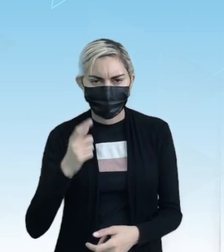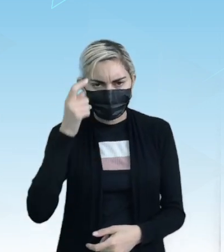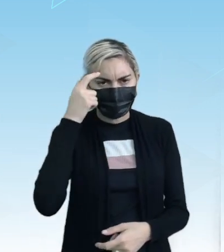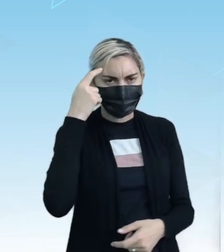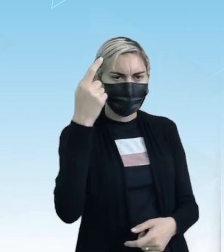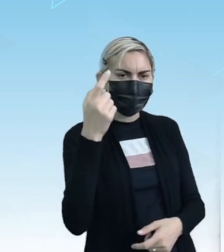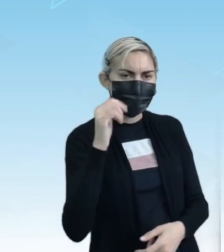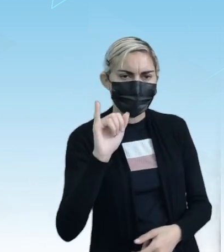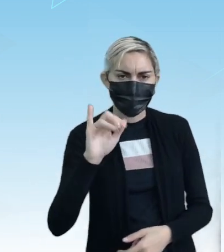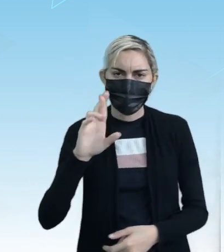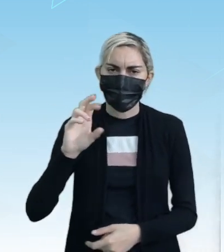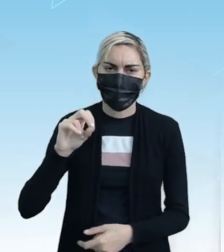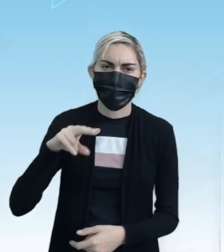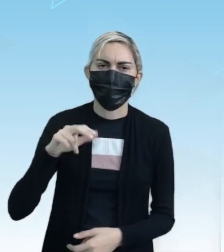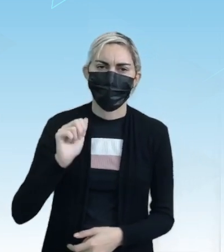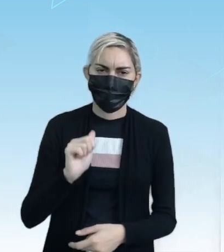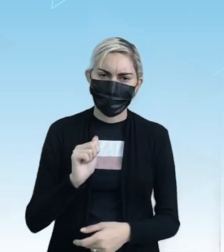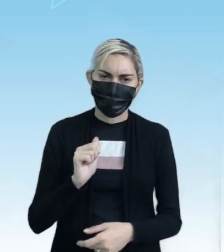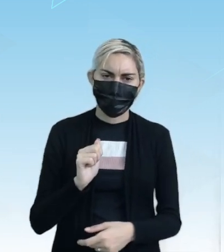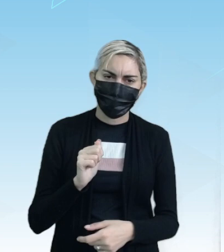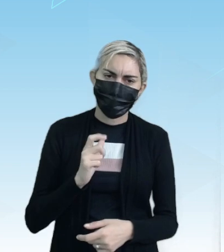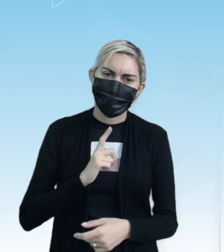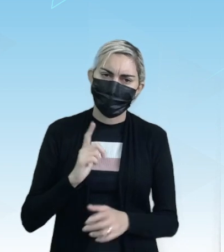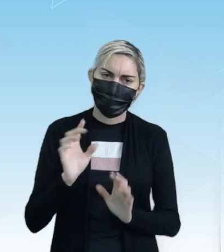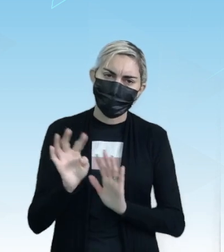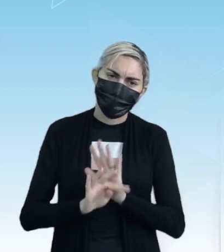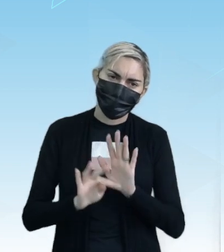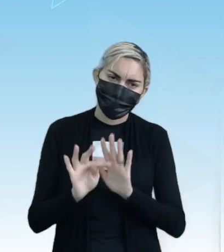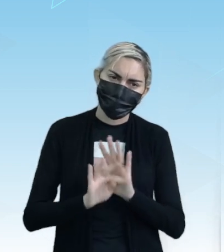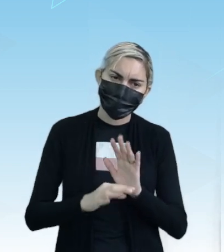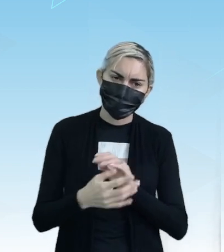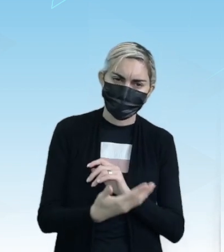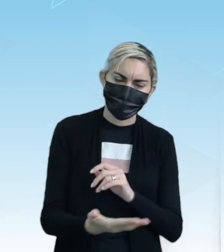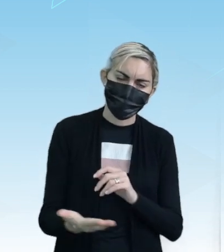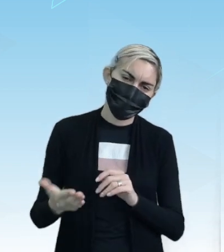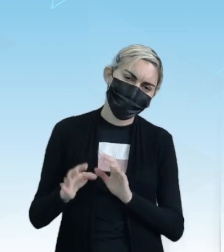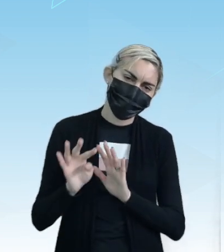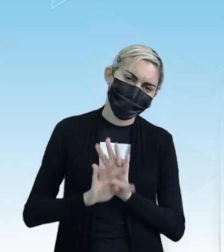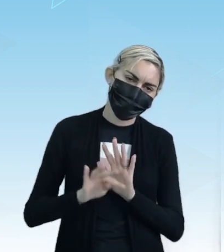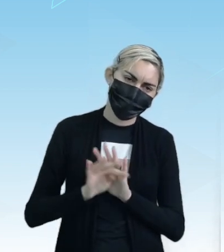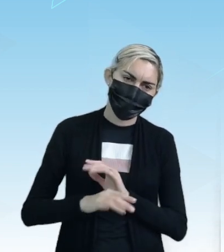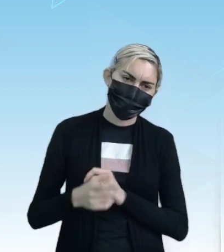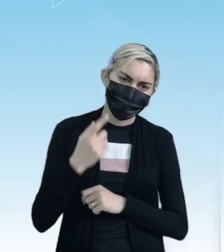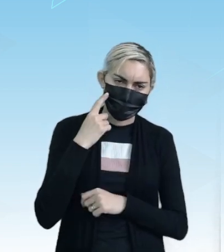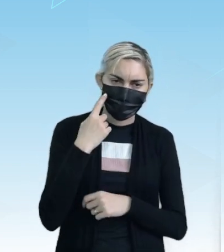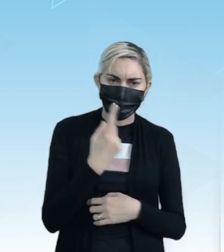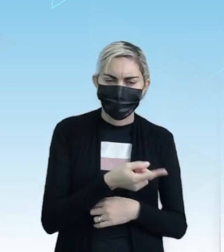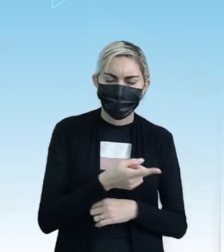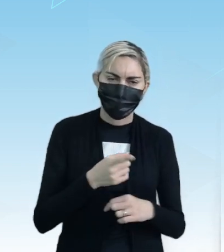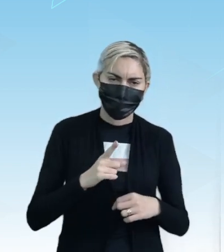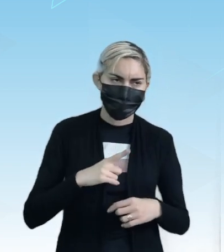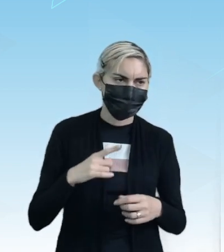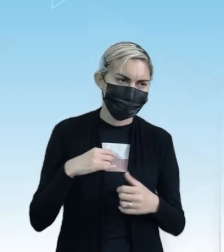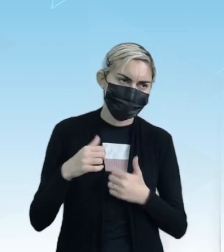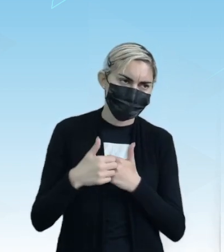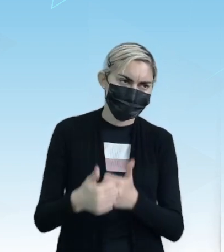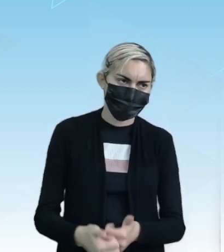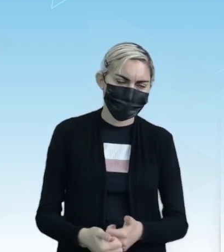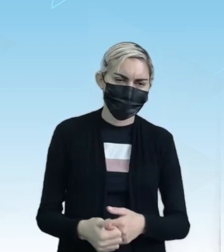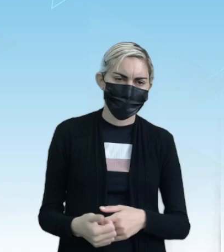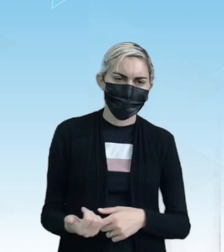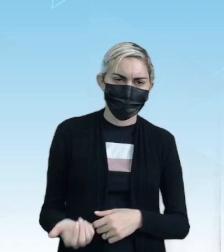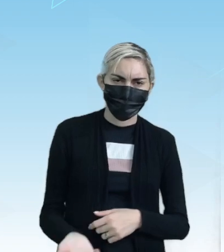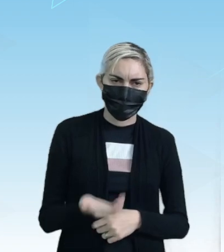de ironia ao texto. Então, a ironia ao texto. Olhem só, acompanhem,